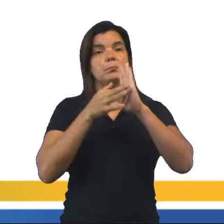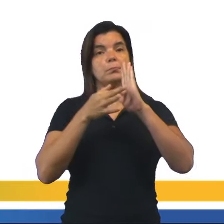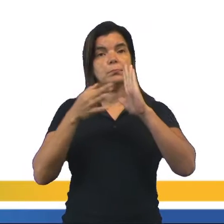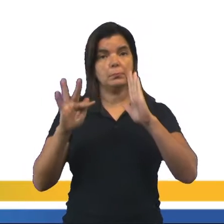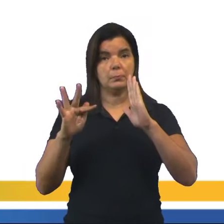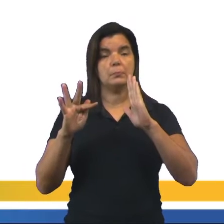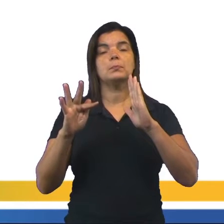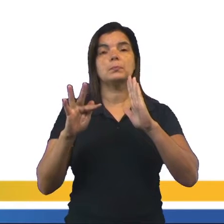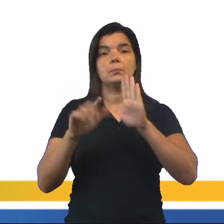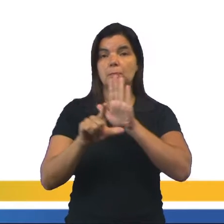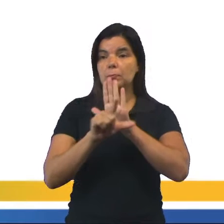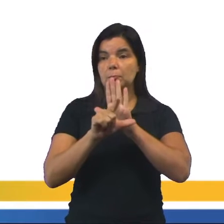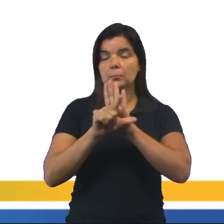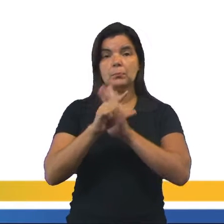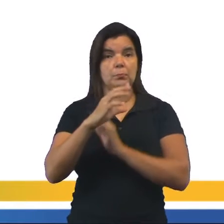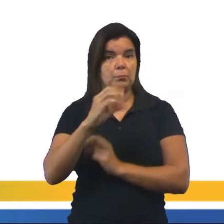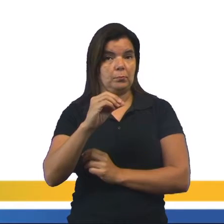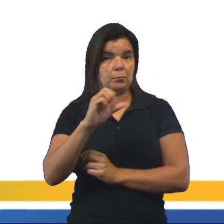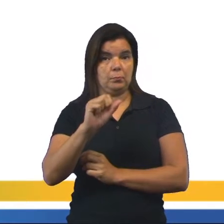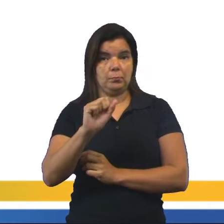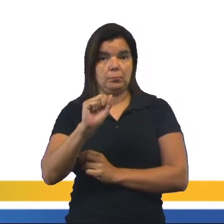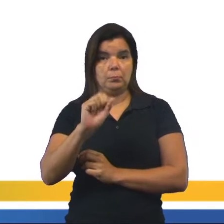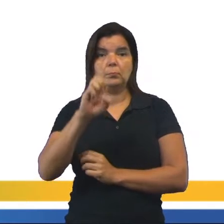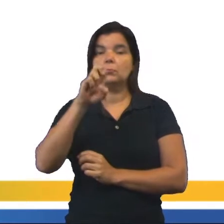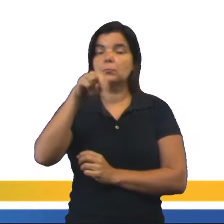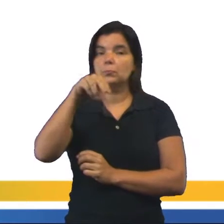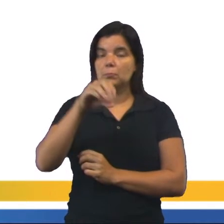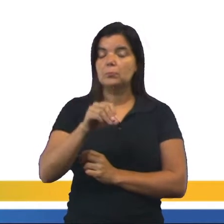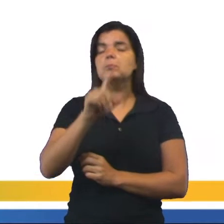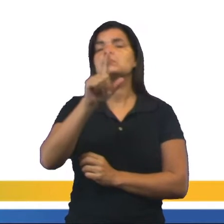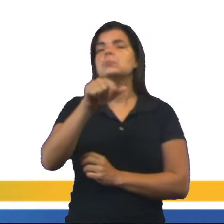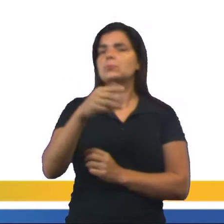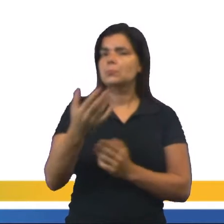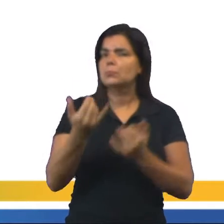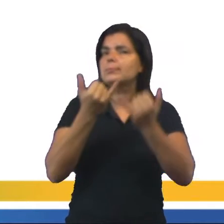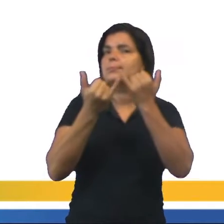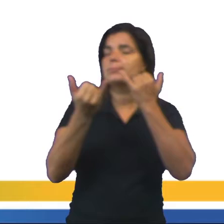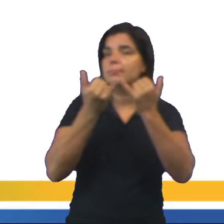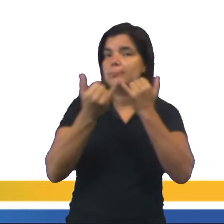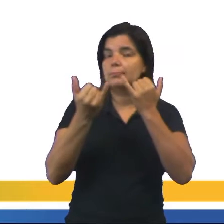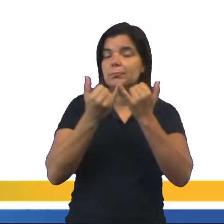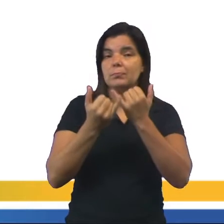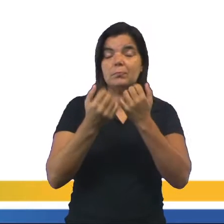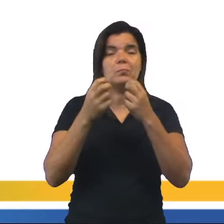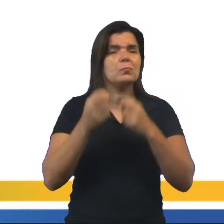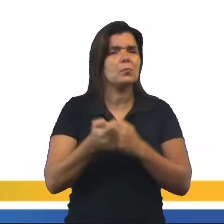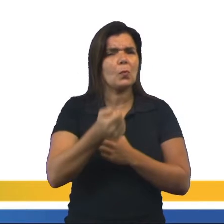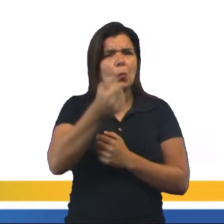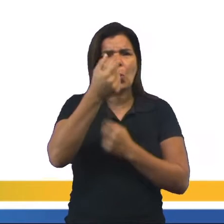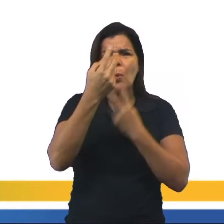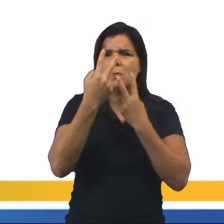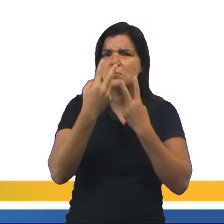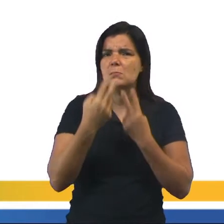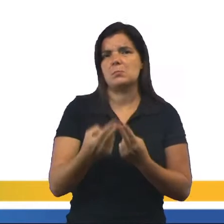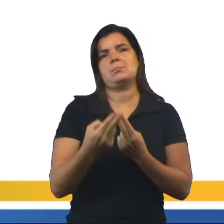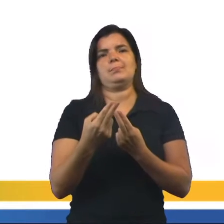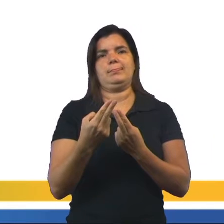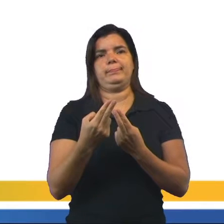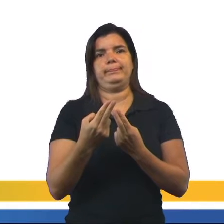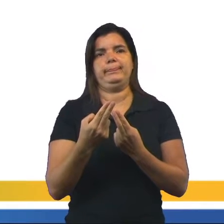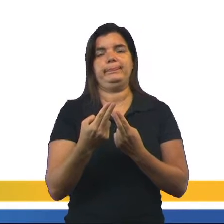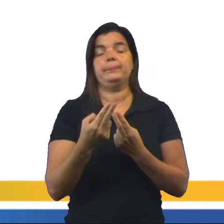fórmula da lei dos cossenos, tá? É muito parecida, é igual, bem dizer,